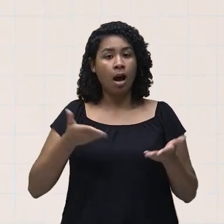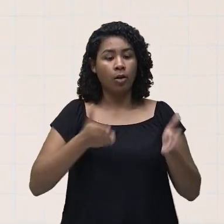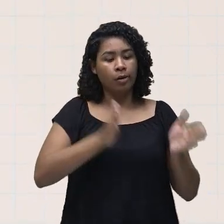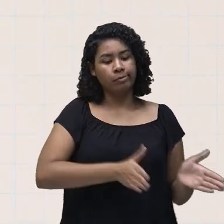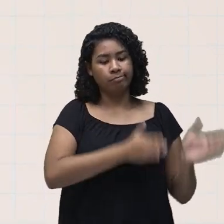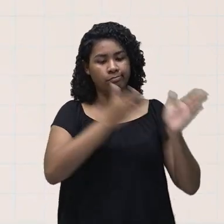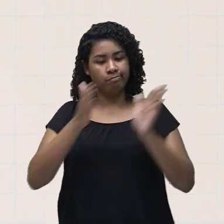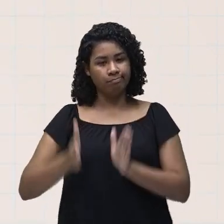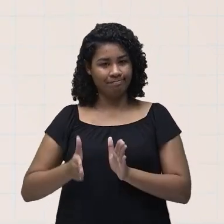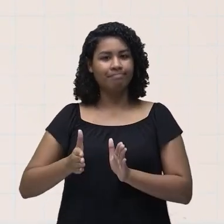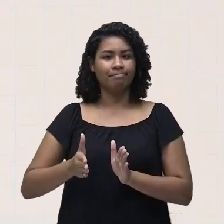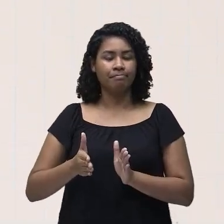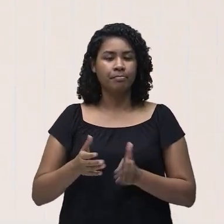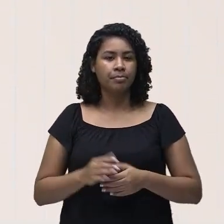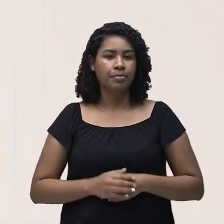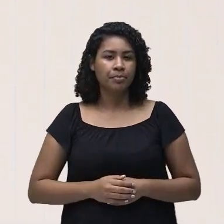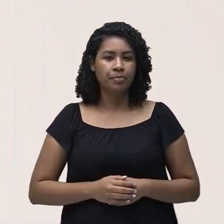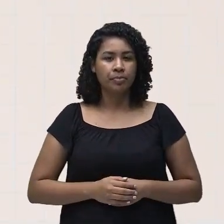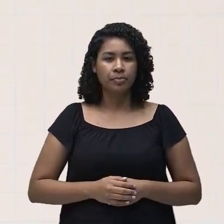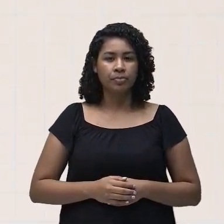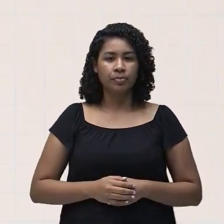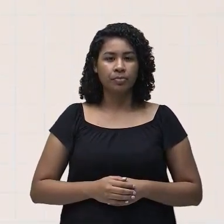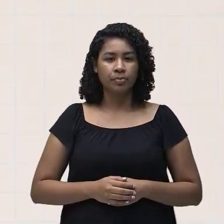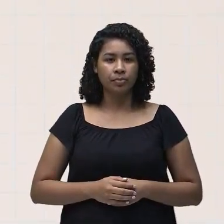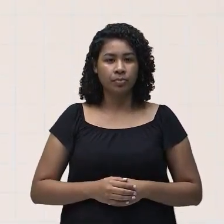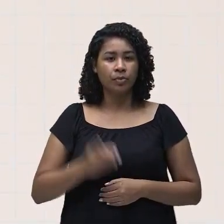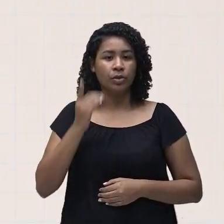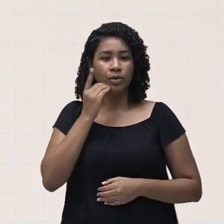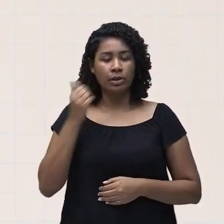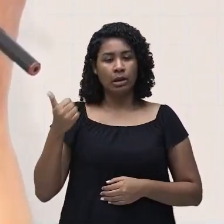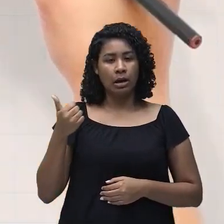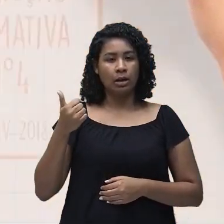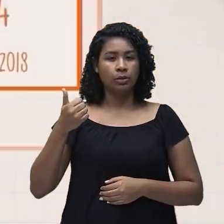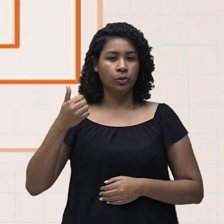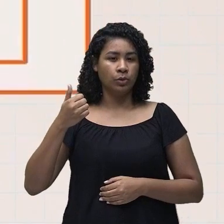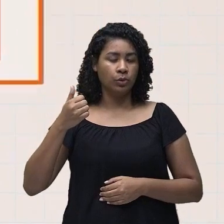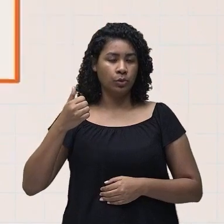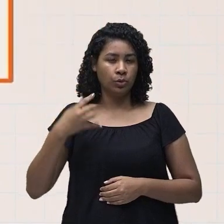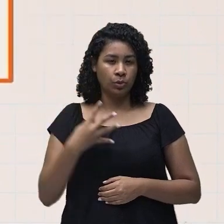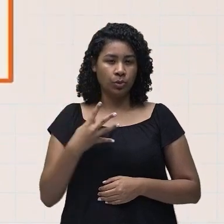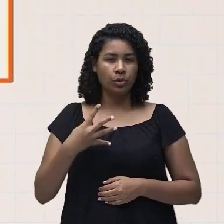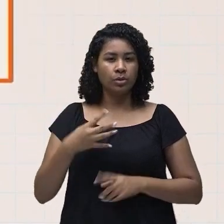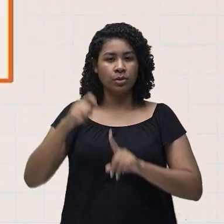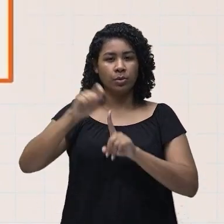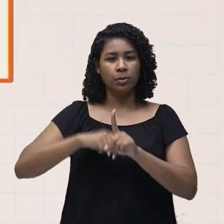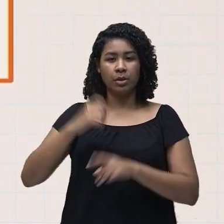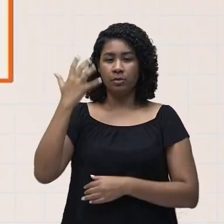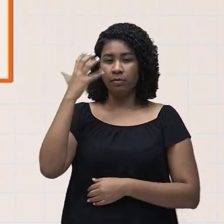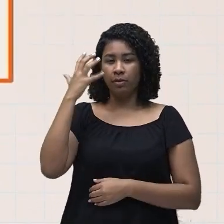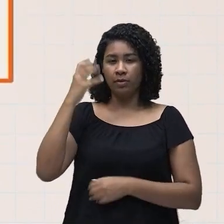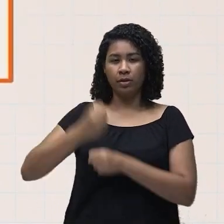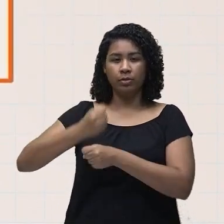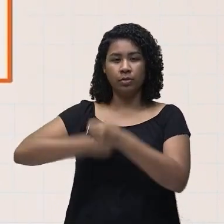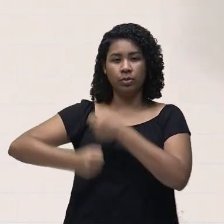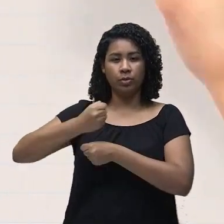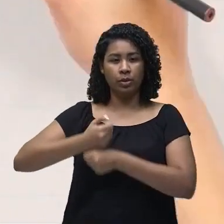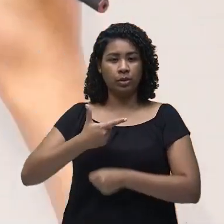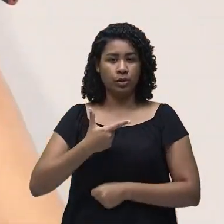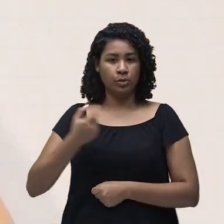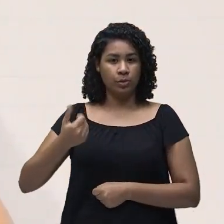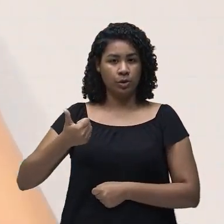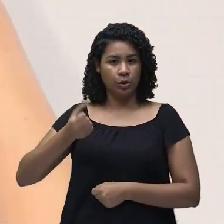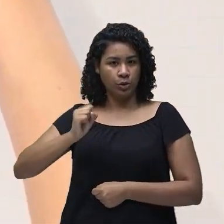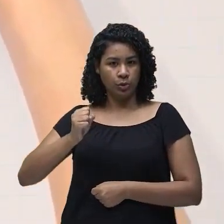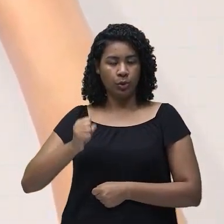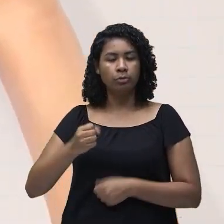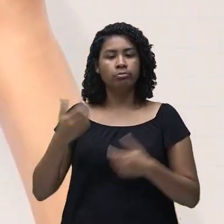nova fase. Em 14 de fevereiro de 2018, o IBAMA publicou a Instrução Normativa número 4, mantendo